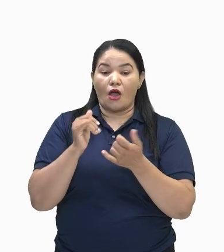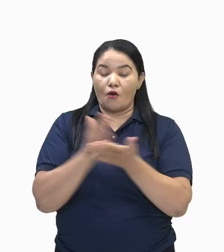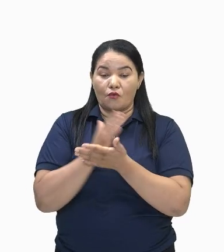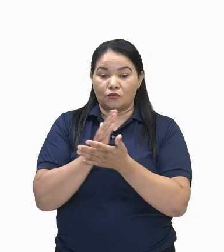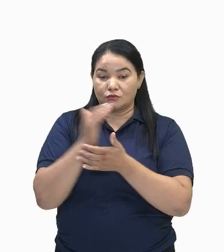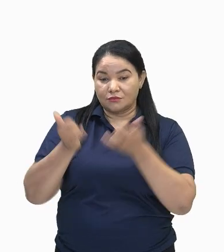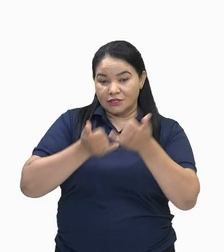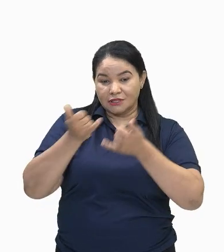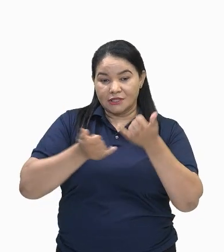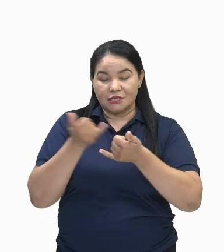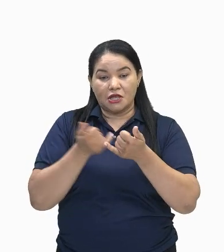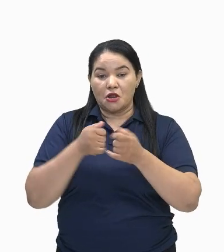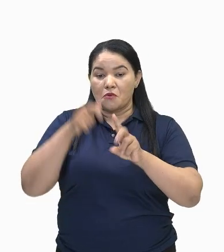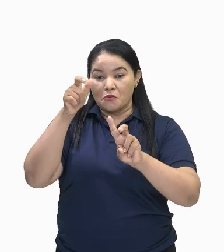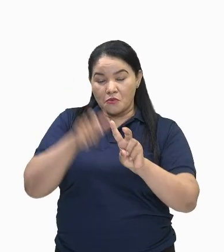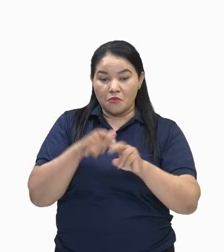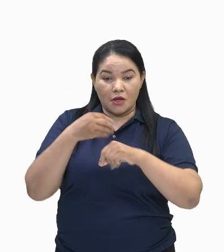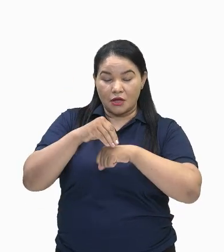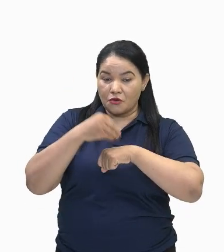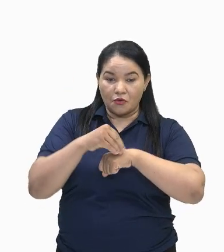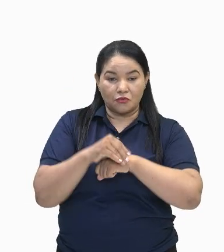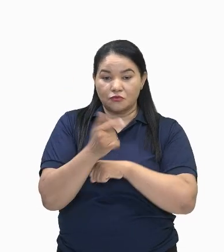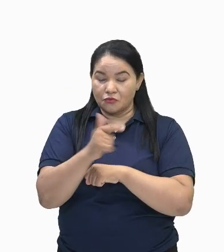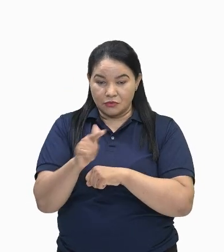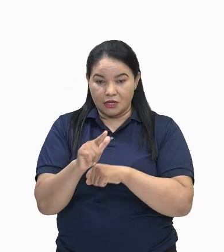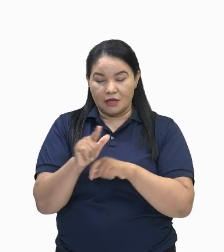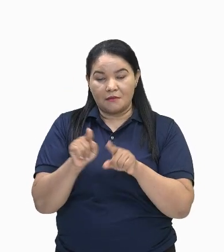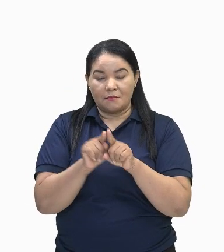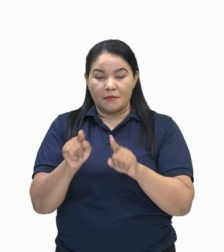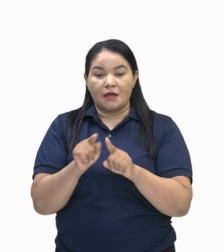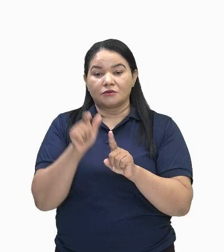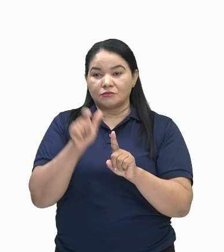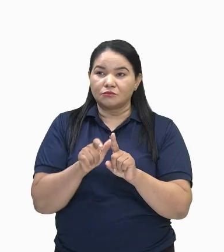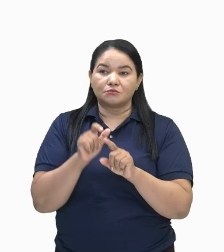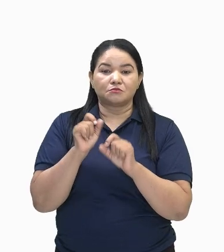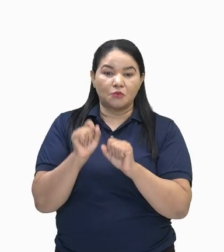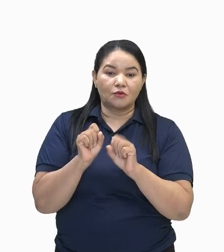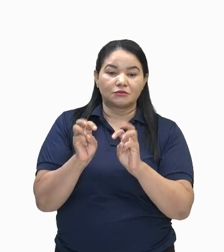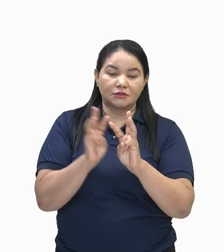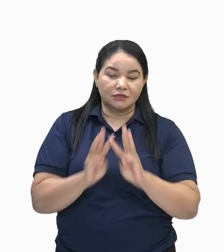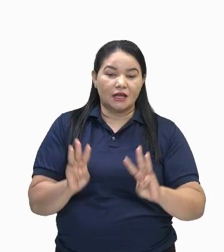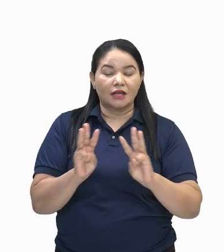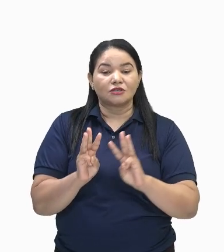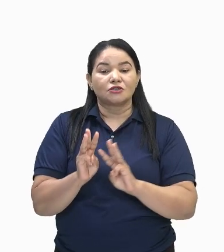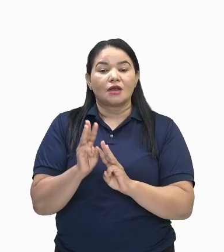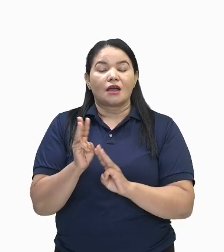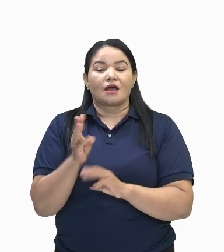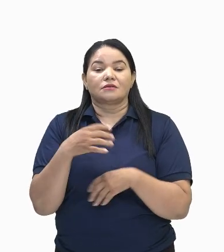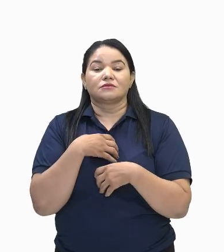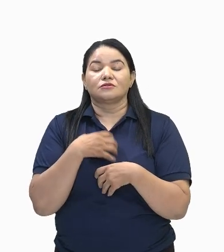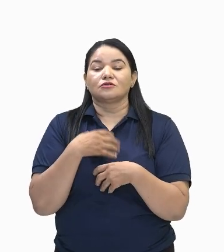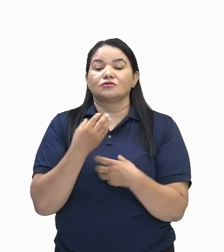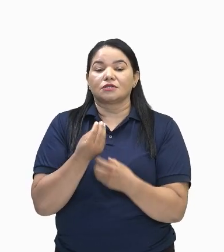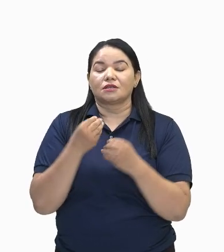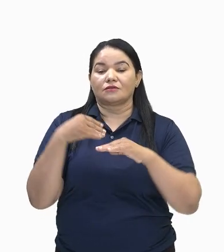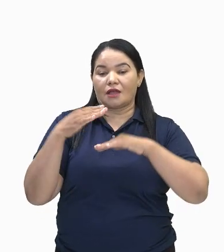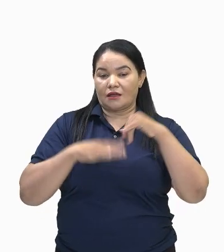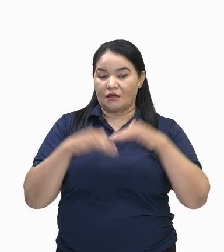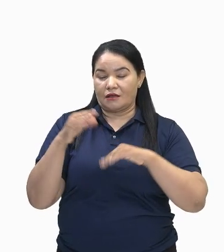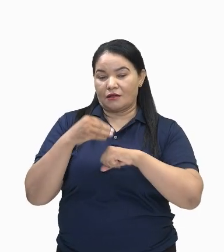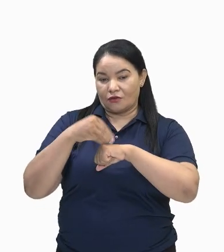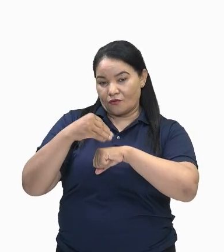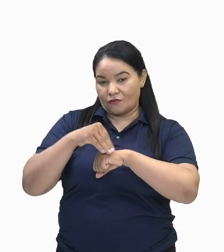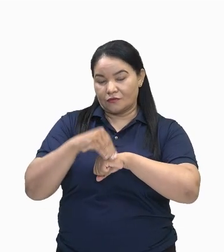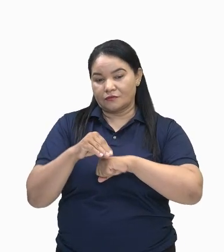como protagonistas podem oferecer insights sobre a mentalidade arqueológica. Ele